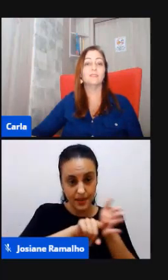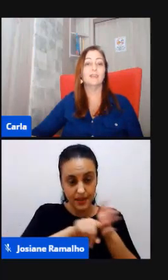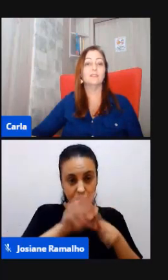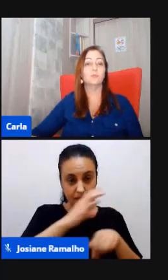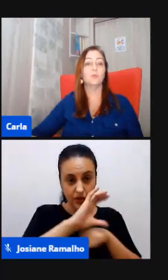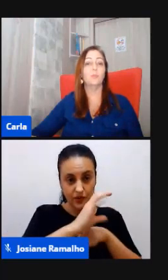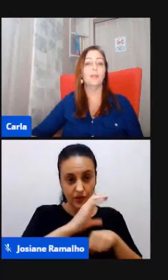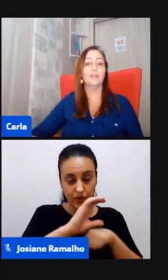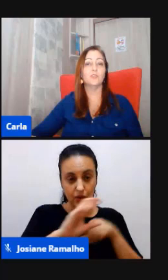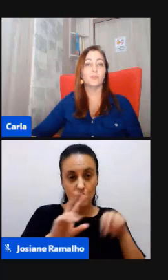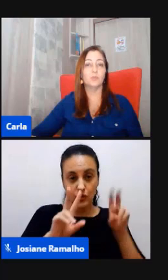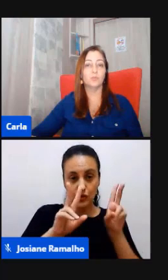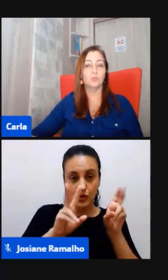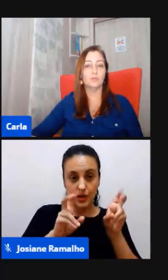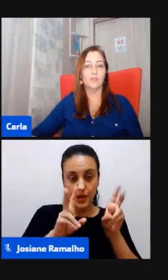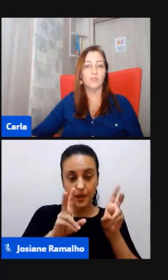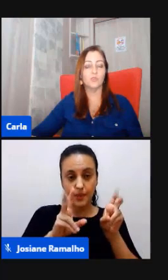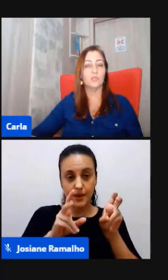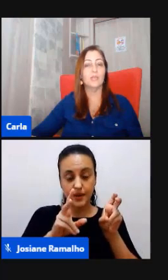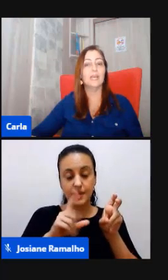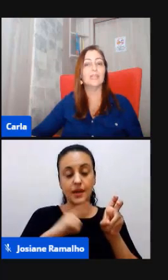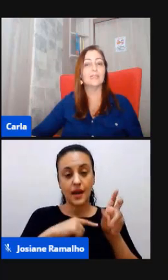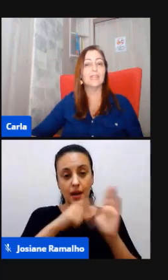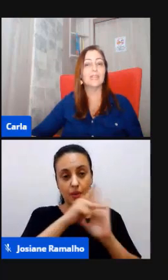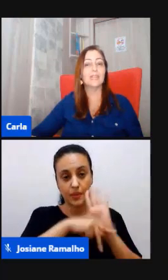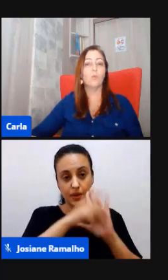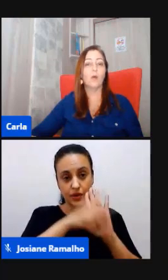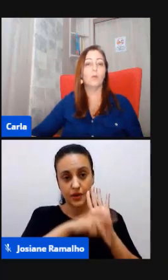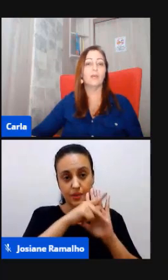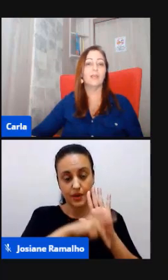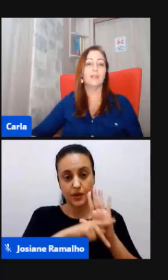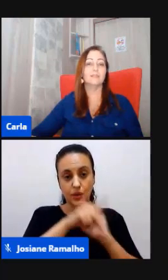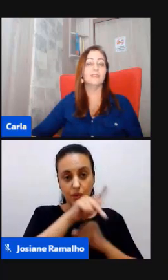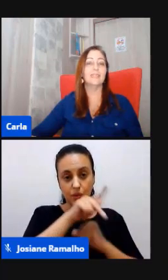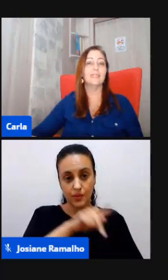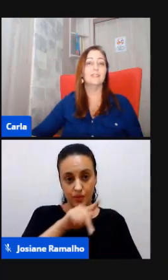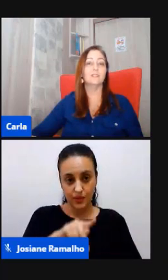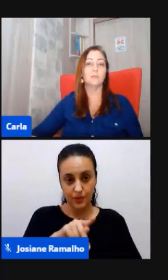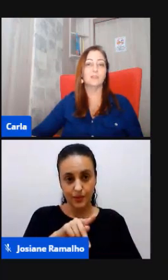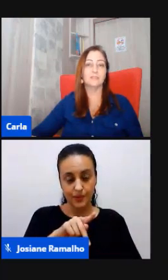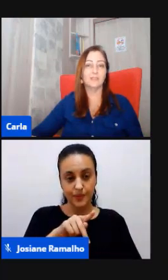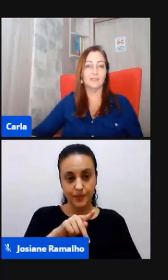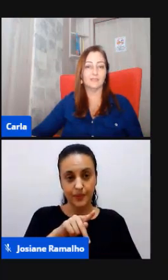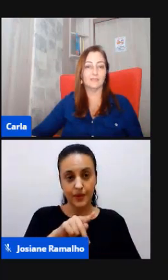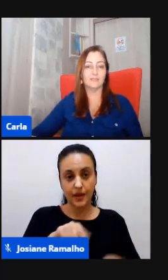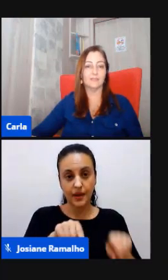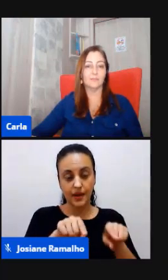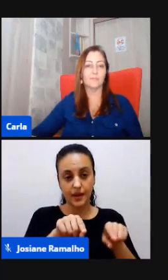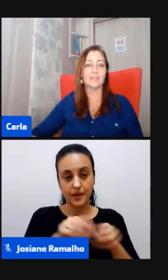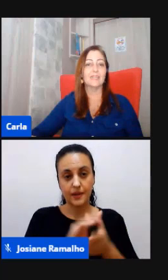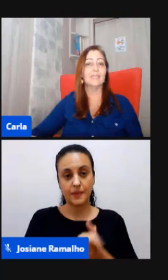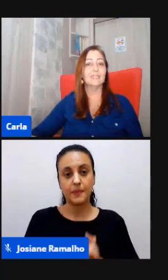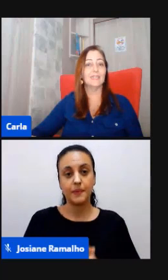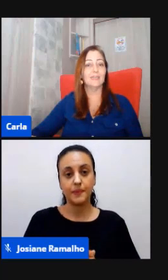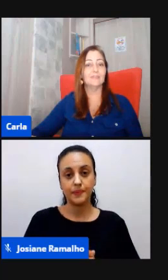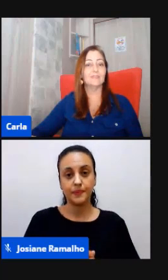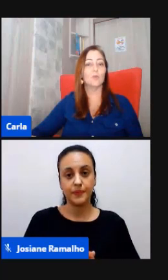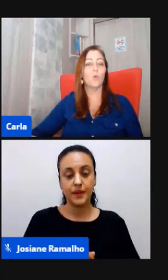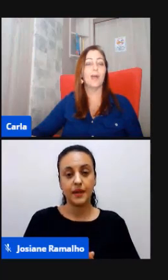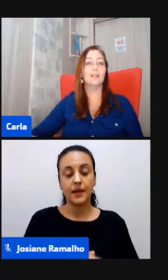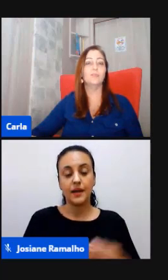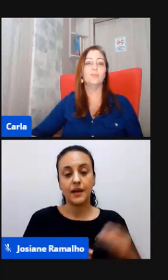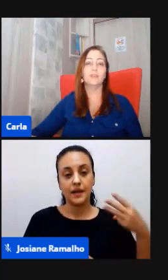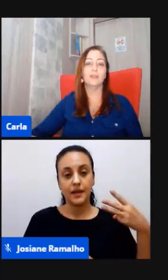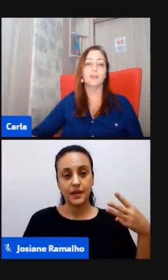temáticas apresentadas pelo planejamento docente, tal qual aquelas requeridas pelas crianças. E